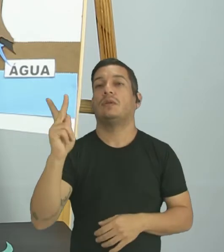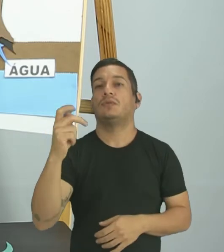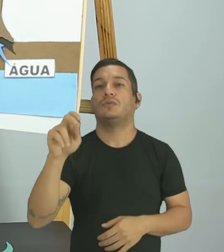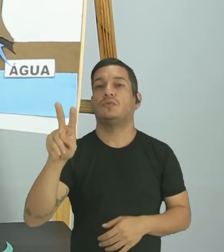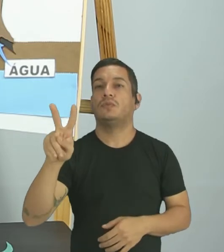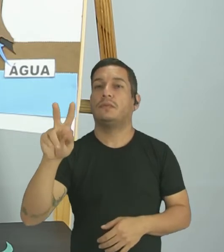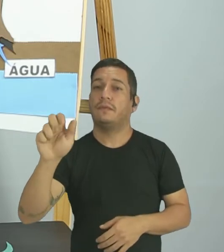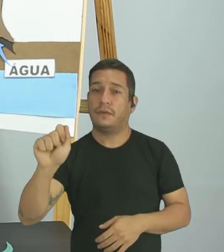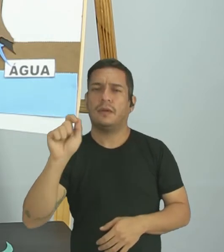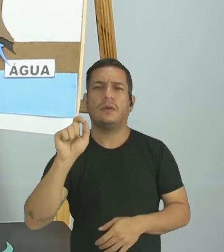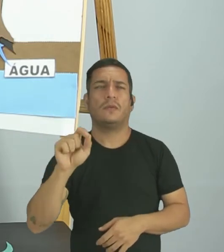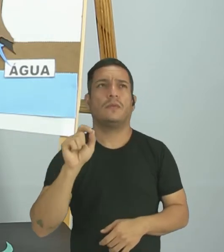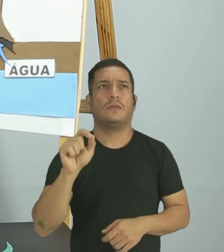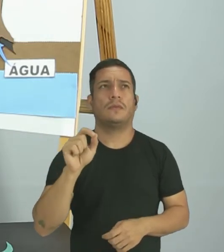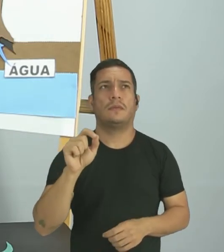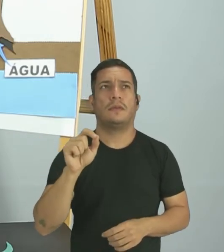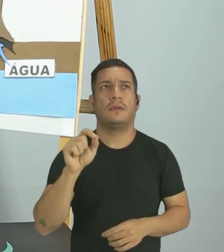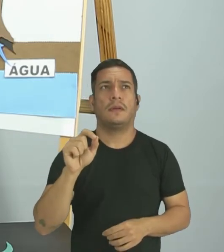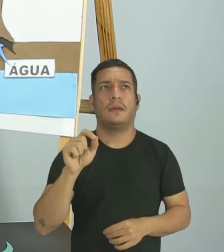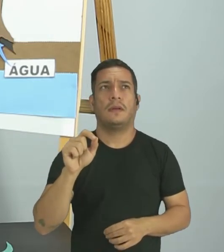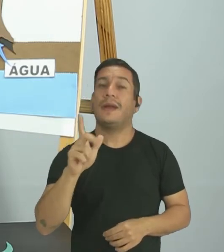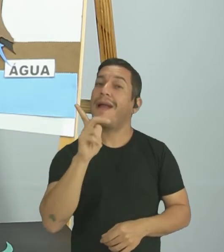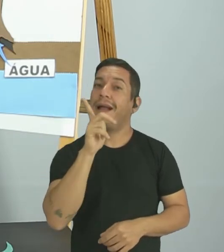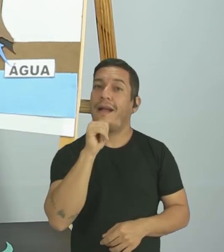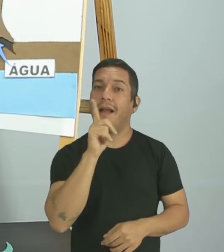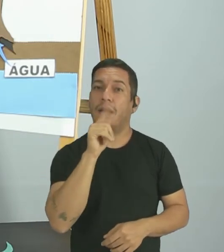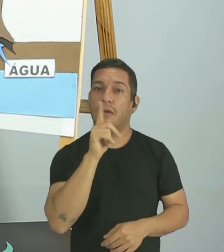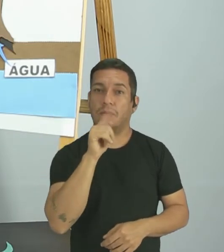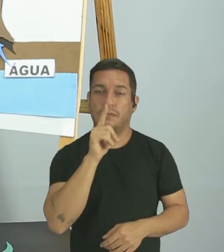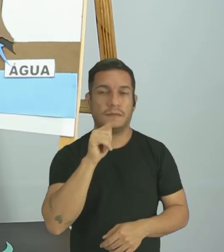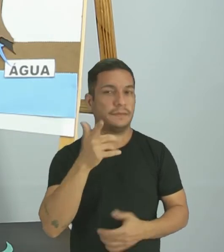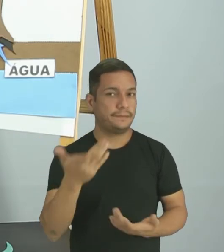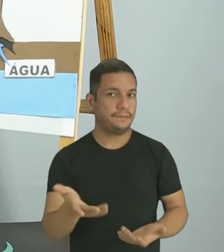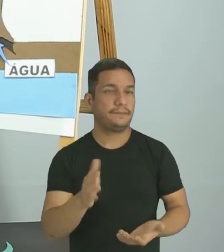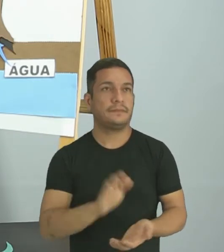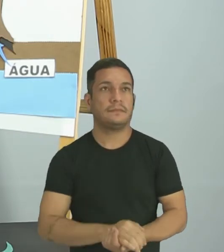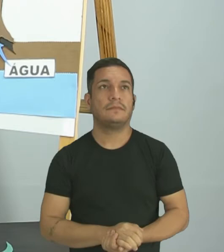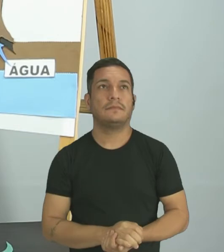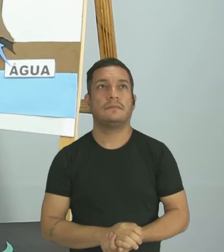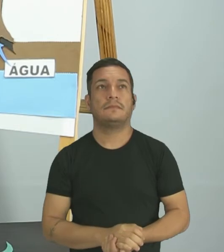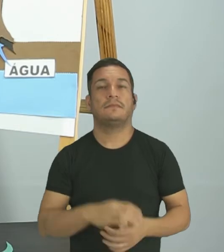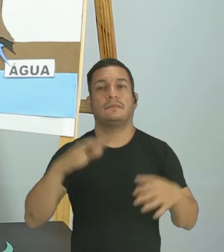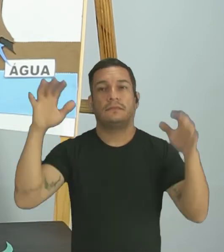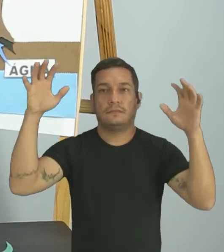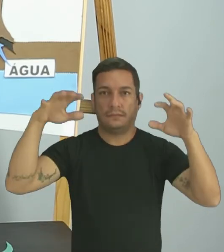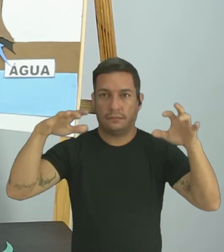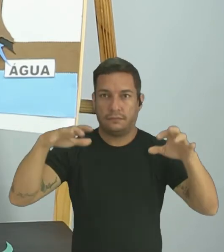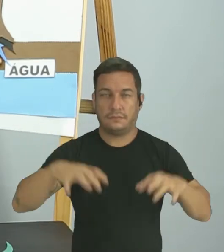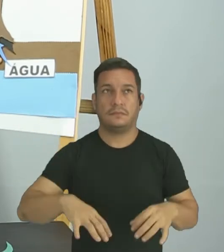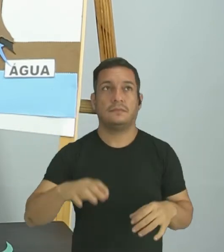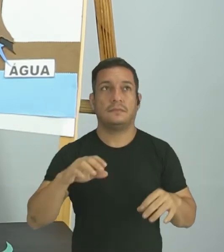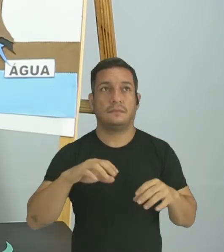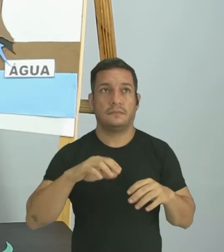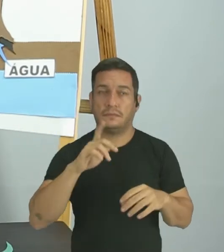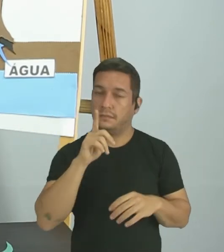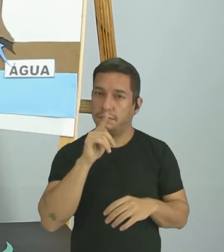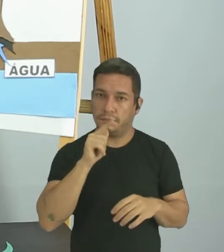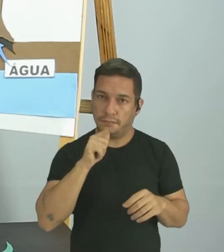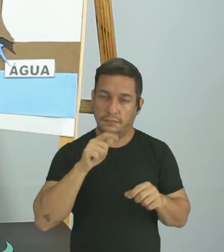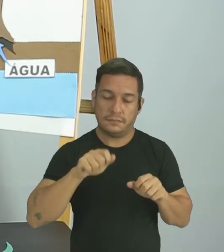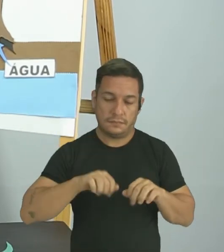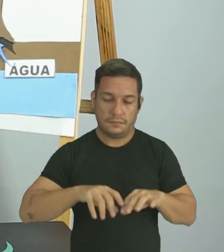gente? A chuva, ela é água, não é isso? Então, a chuva caiu, molhou